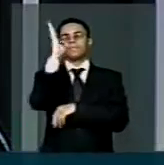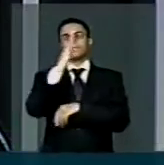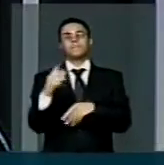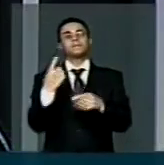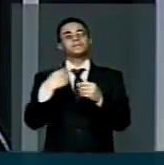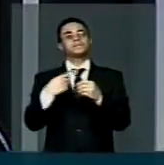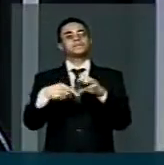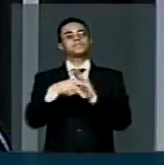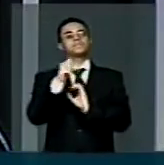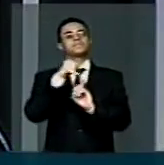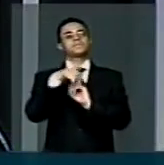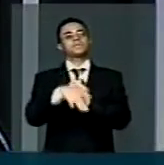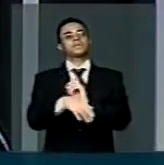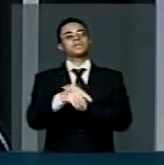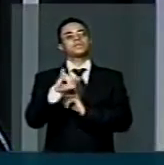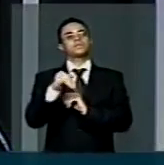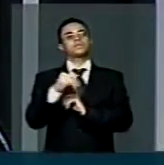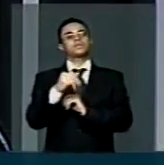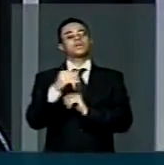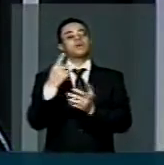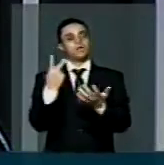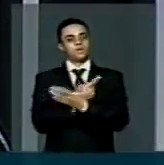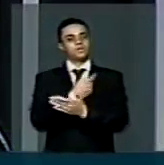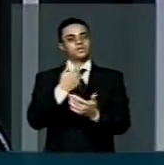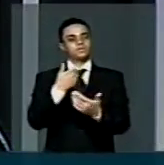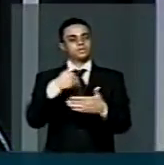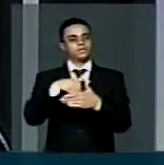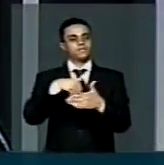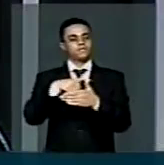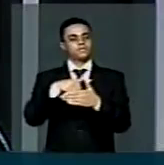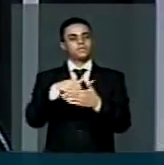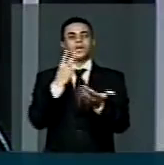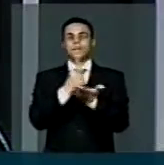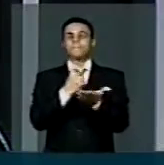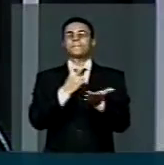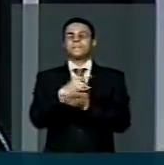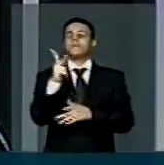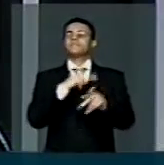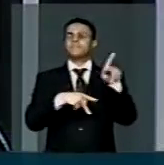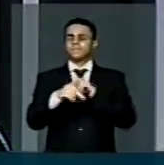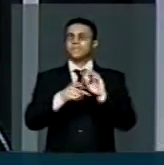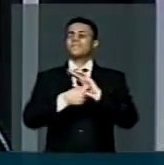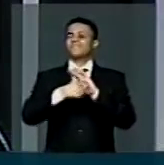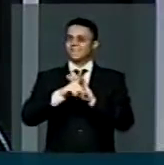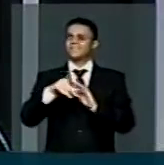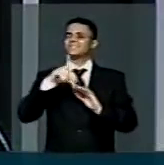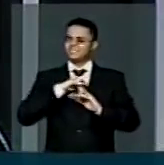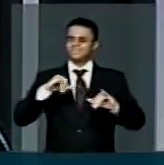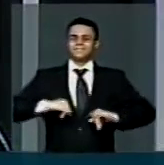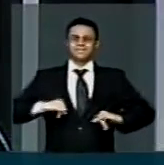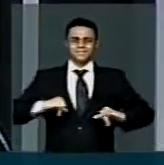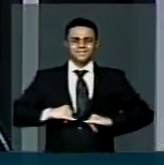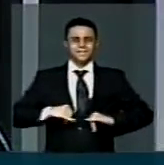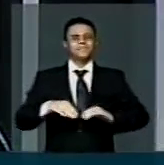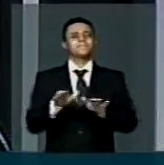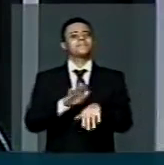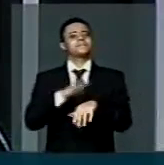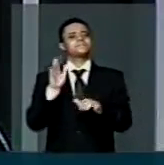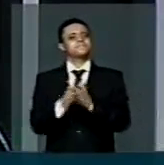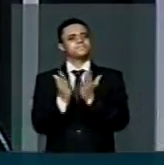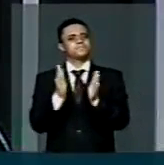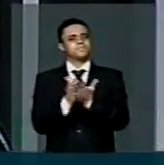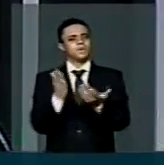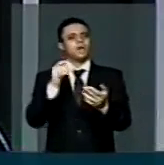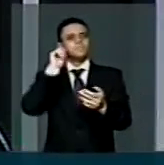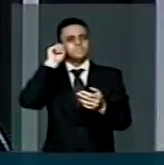Jogos. Que brasileiros são esses? São os mesmos de sempre, que sempre foram massacrados, os mais pobres, os mais escuros,